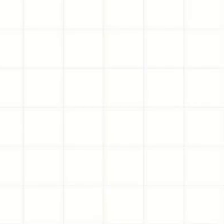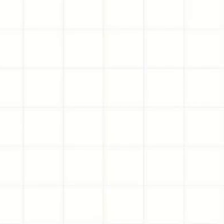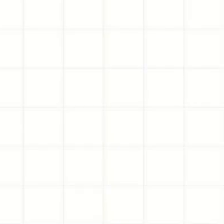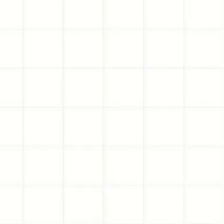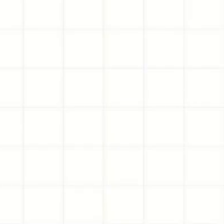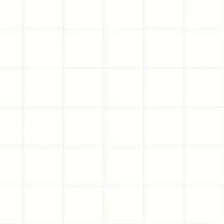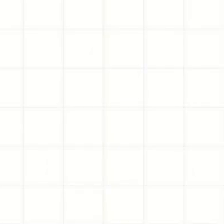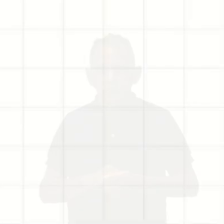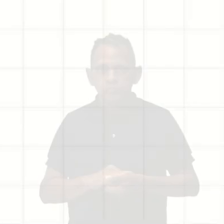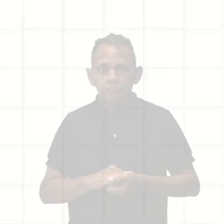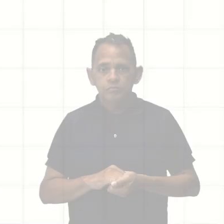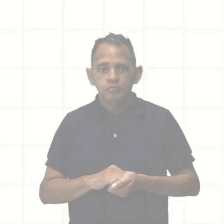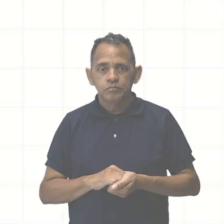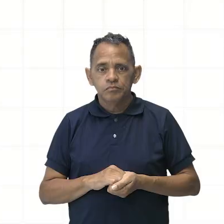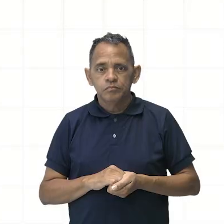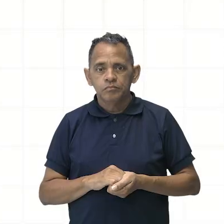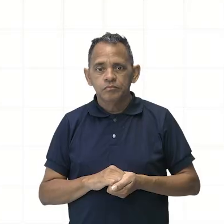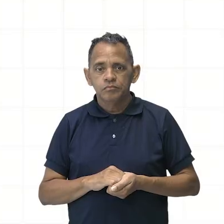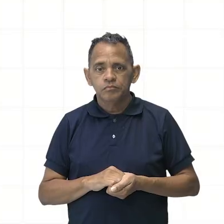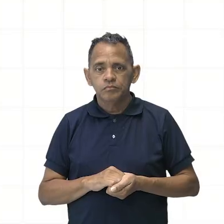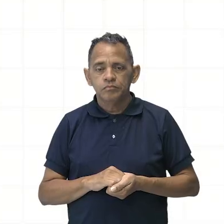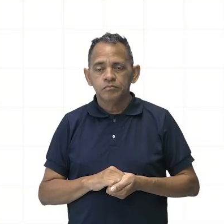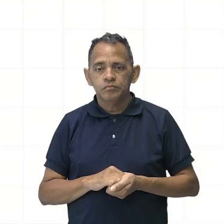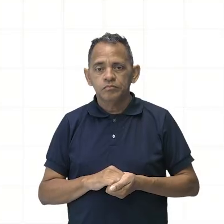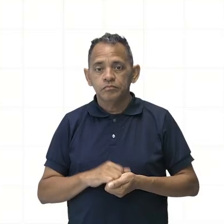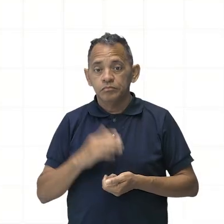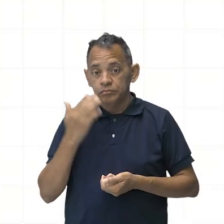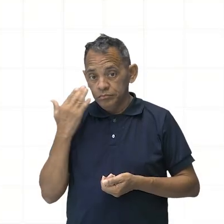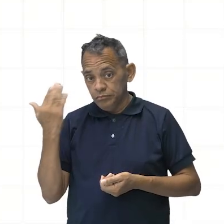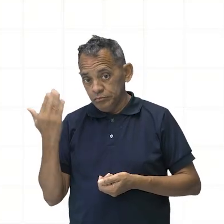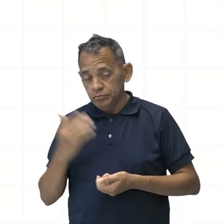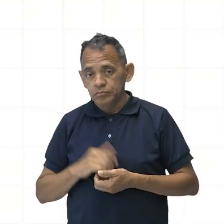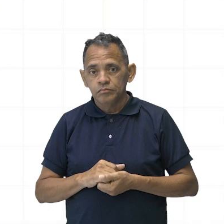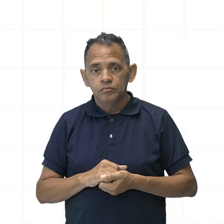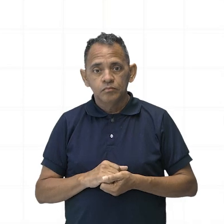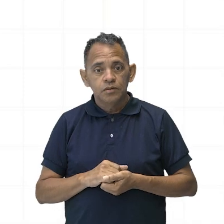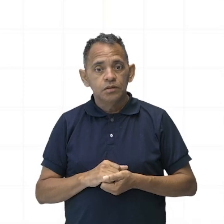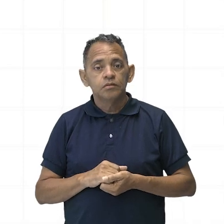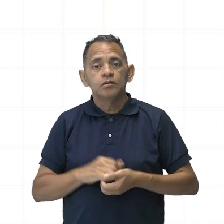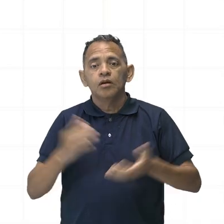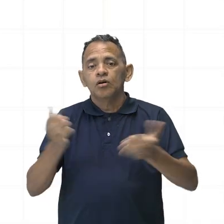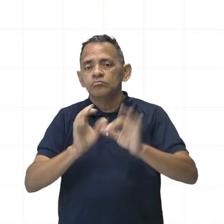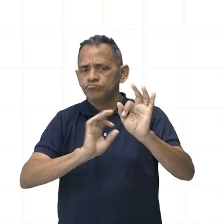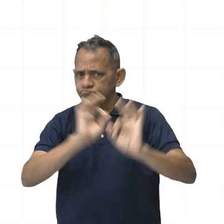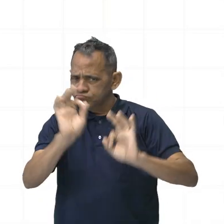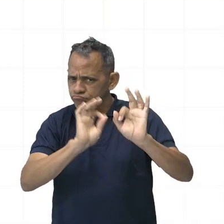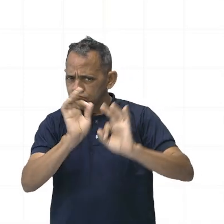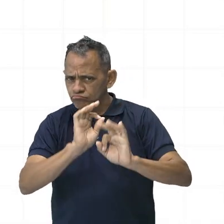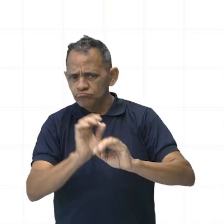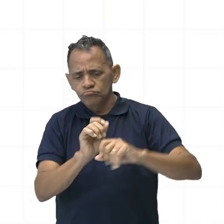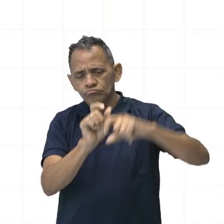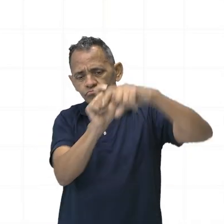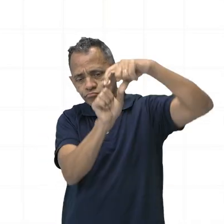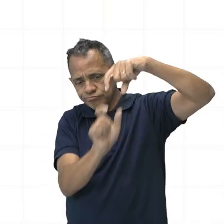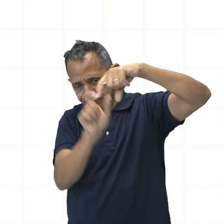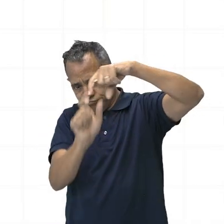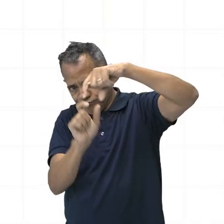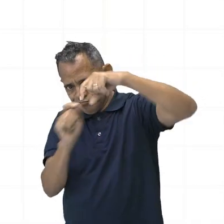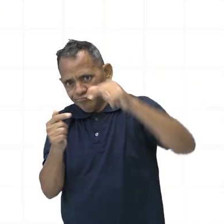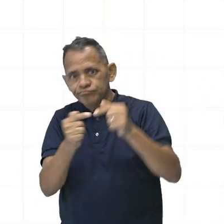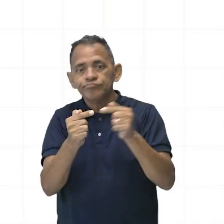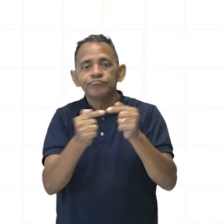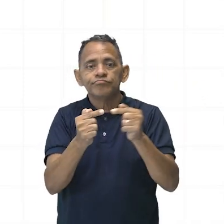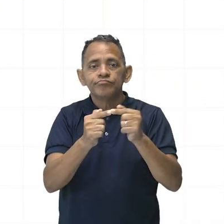o 1. Muito bem. E agora eu vou construir as colunas de acordo com